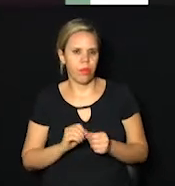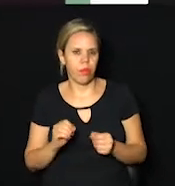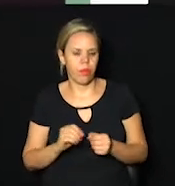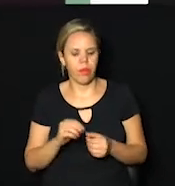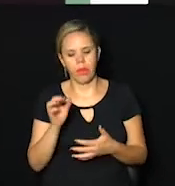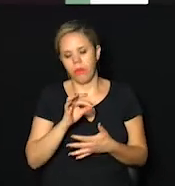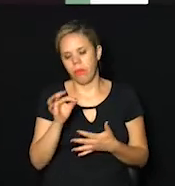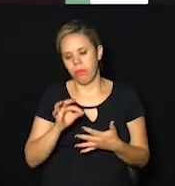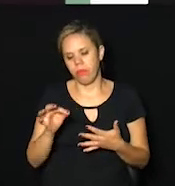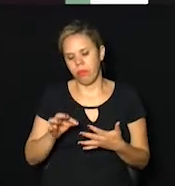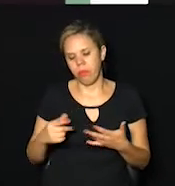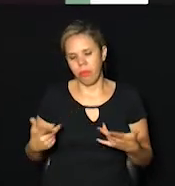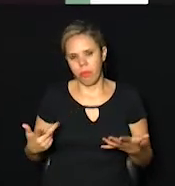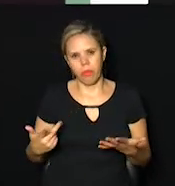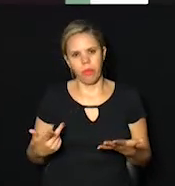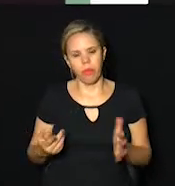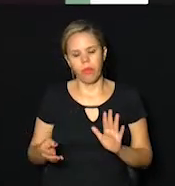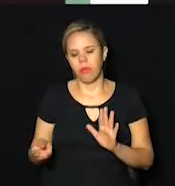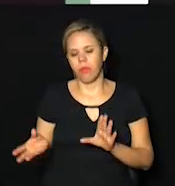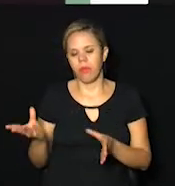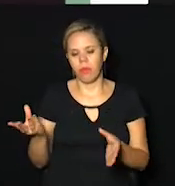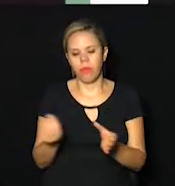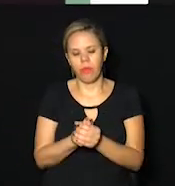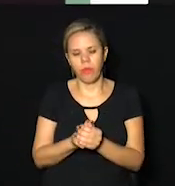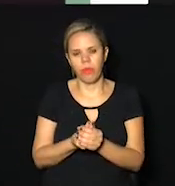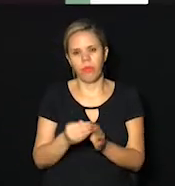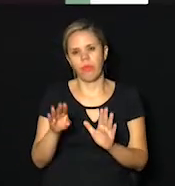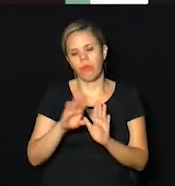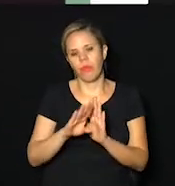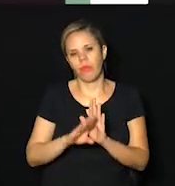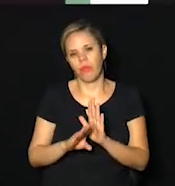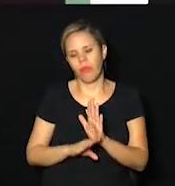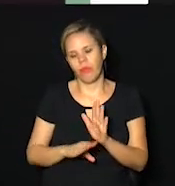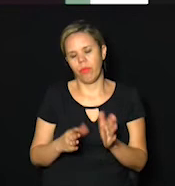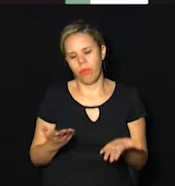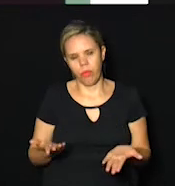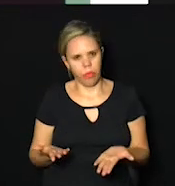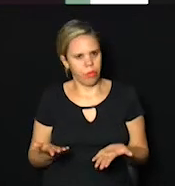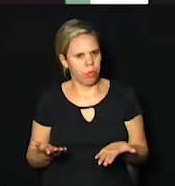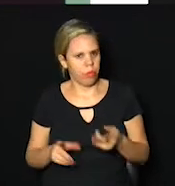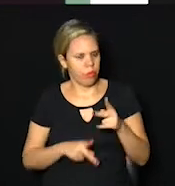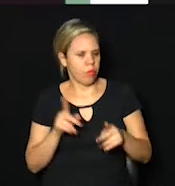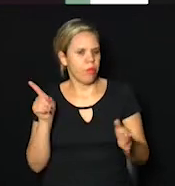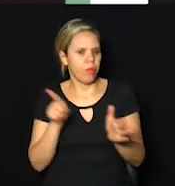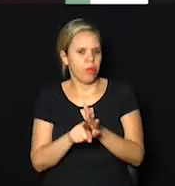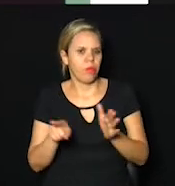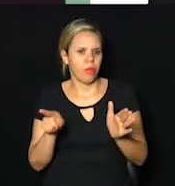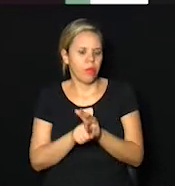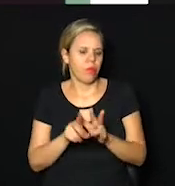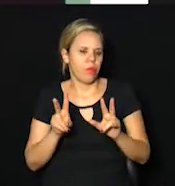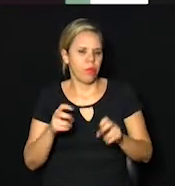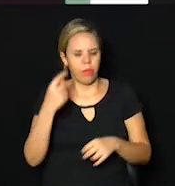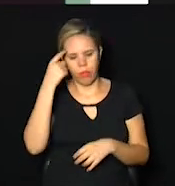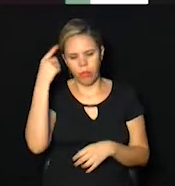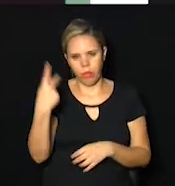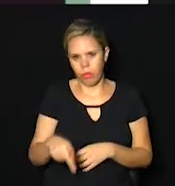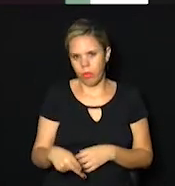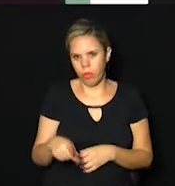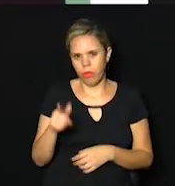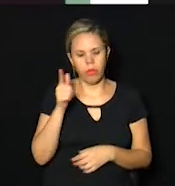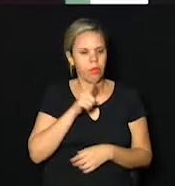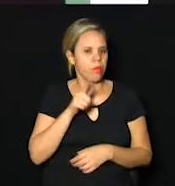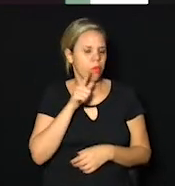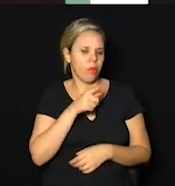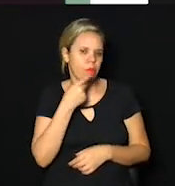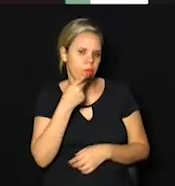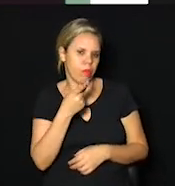quê. Coloque em itens. Porque quando as pessoas te perguntarem sobre as suas ideias, você vai conseguir falar